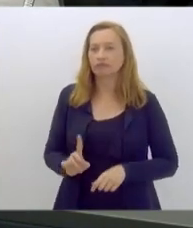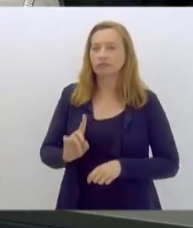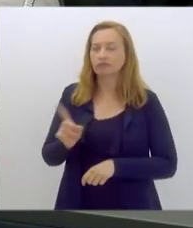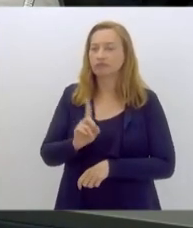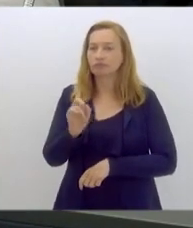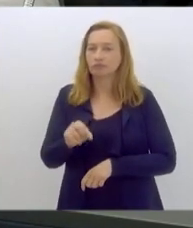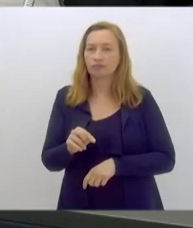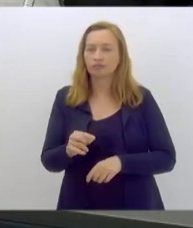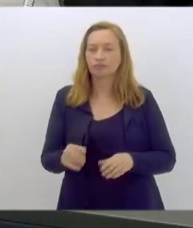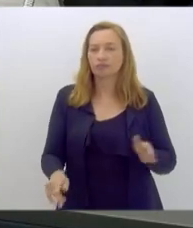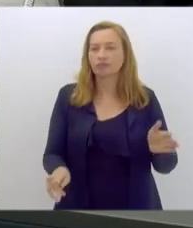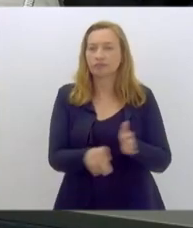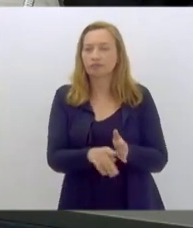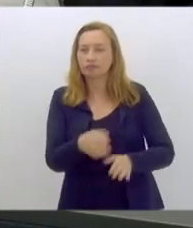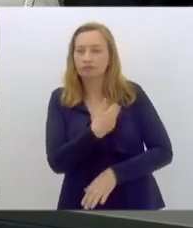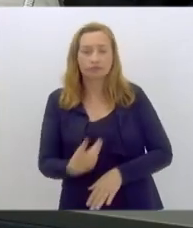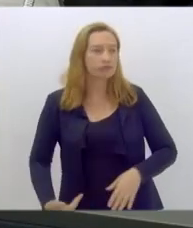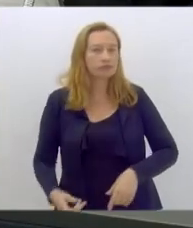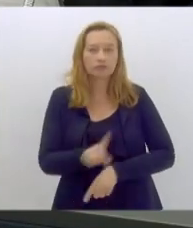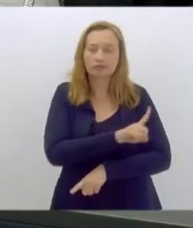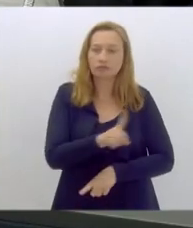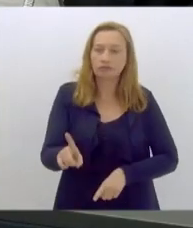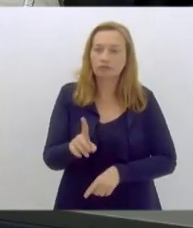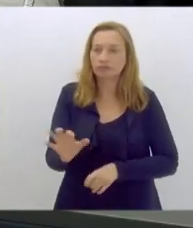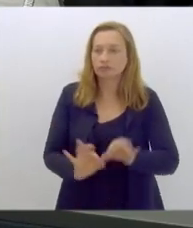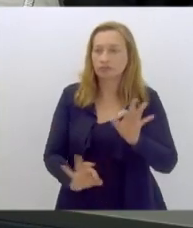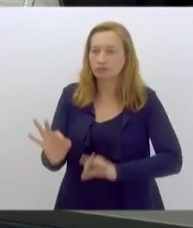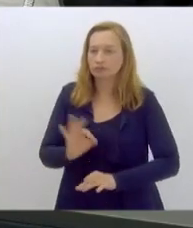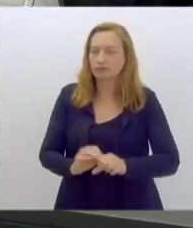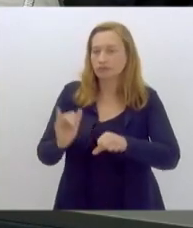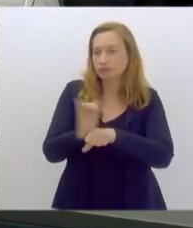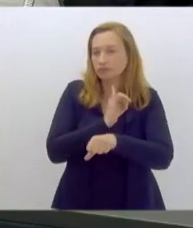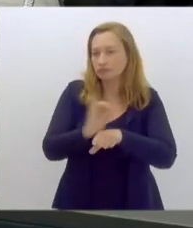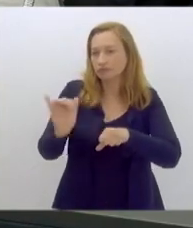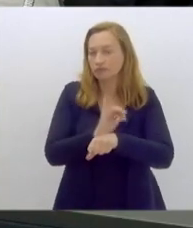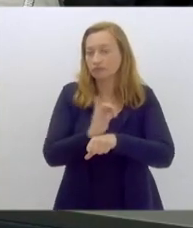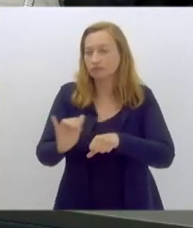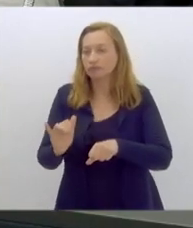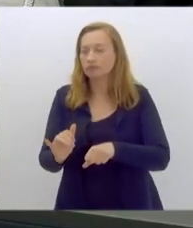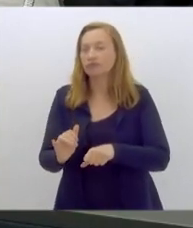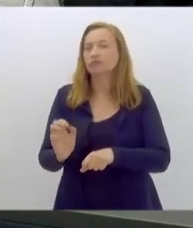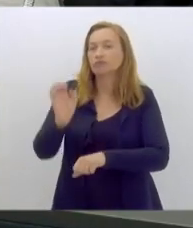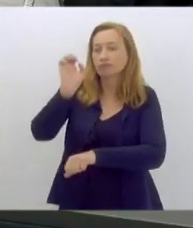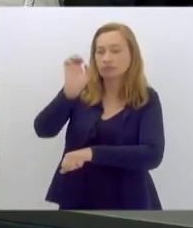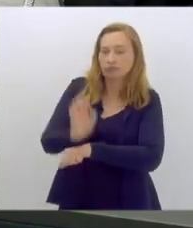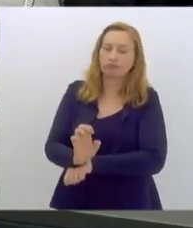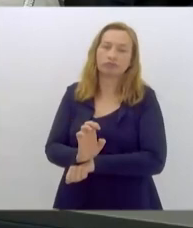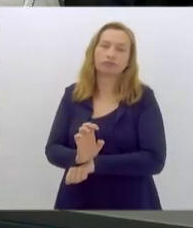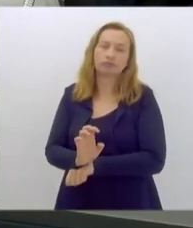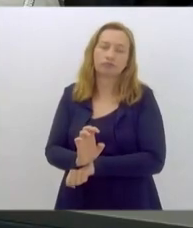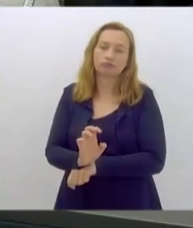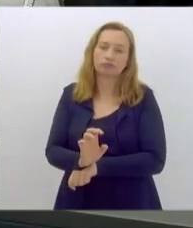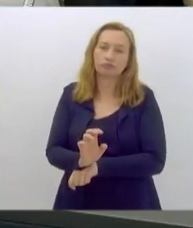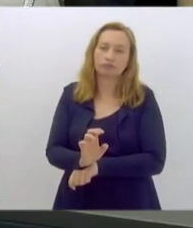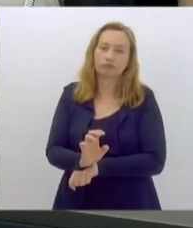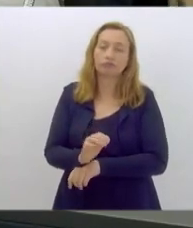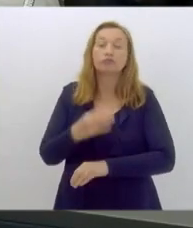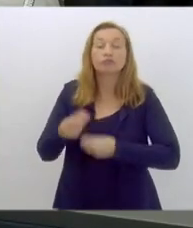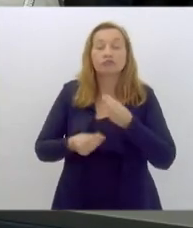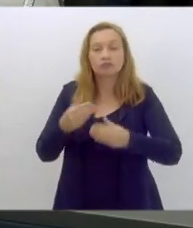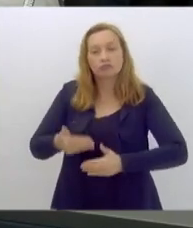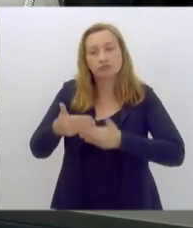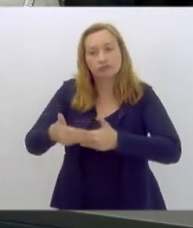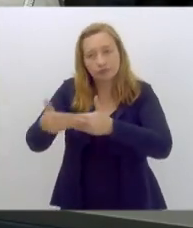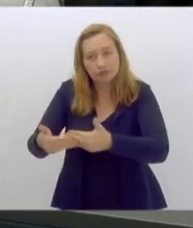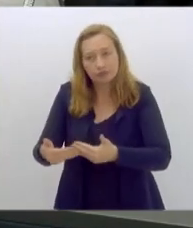estratégico do governo é o planejamento estratégico para o estado Como o estado pode que avançar seja